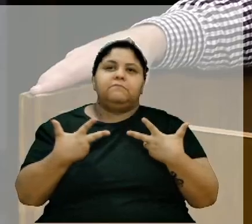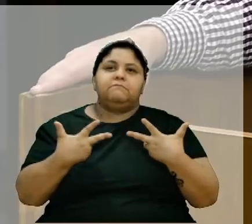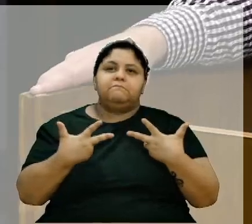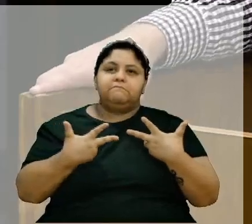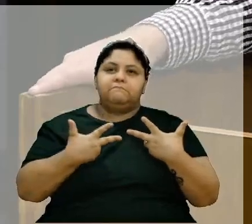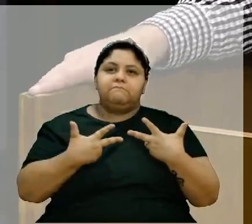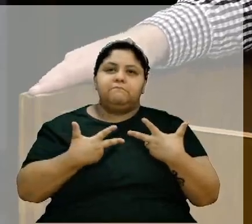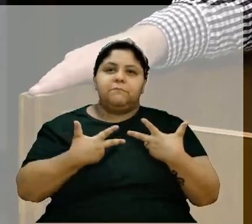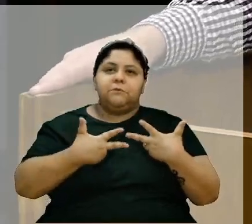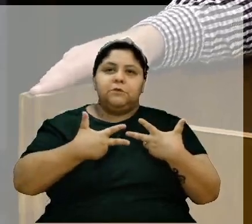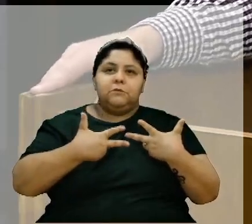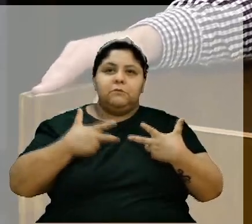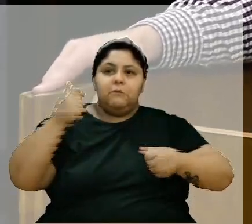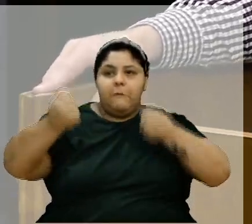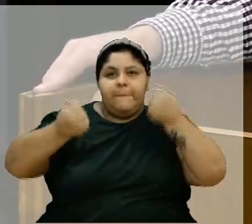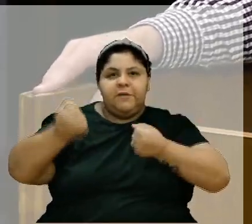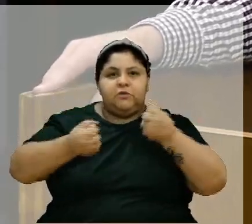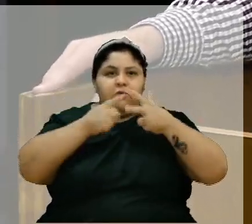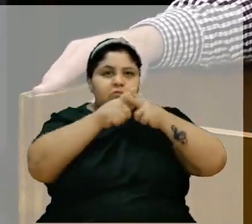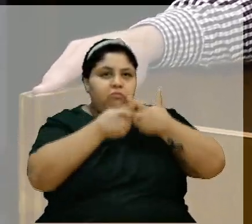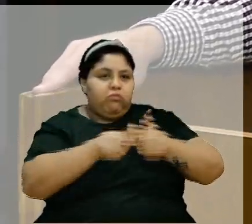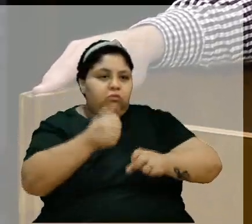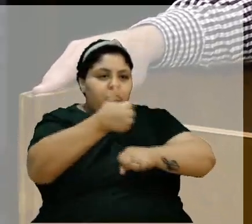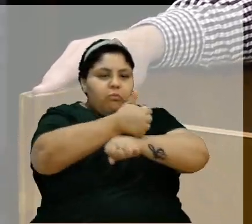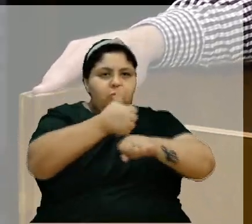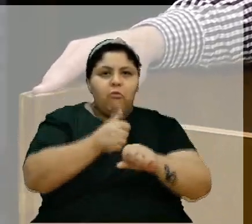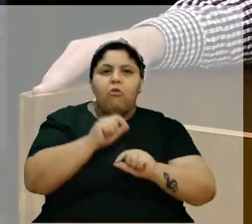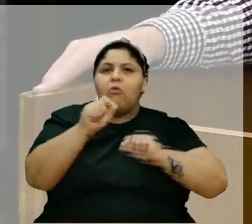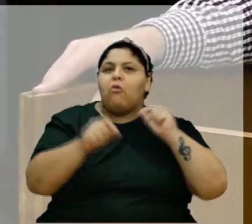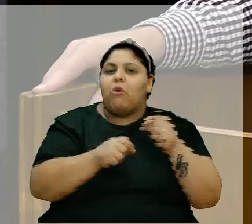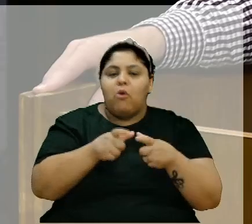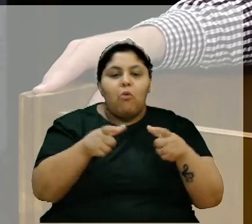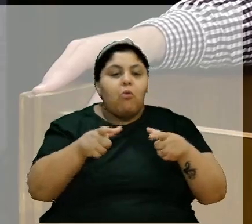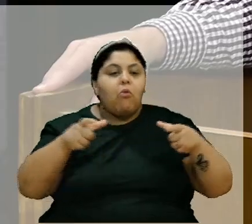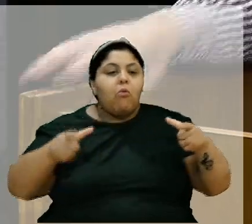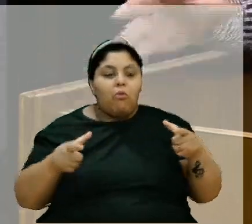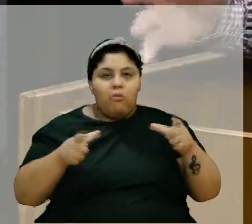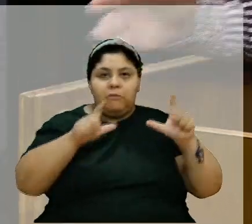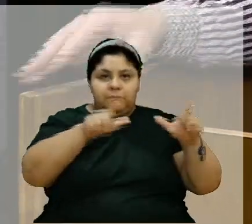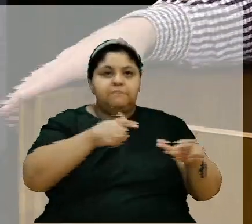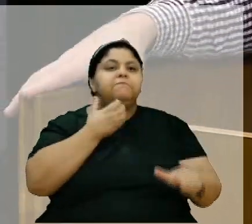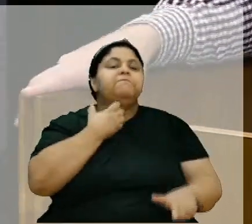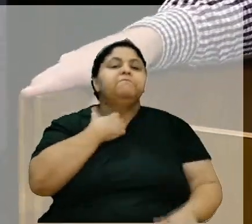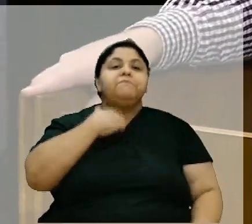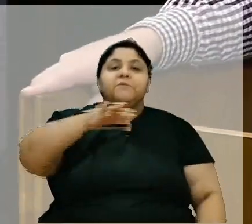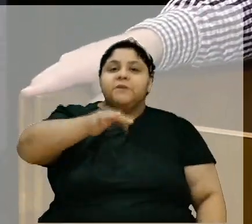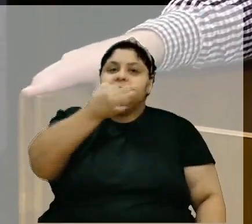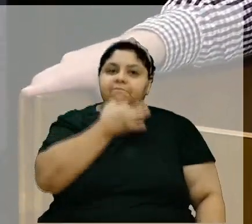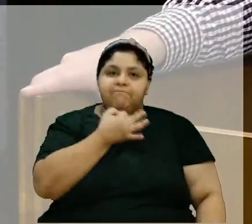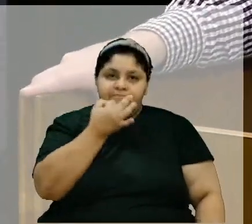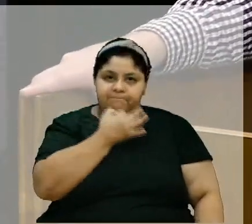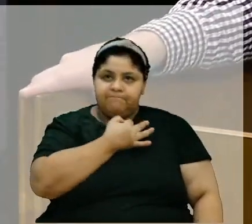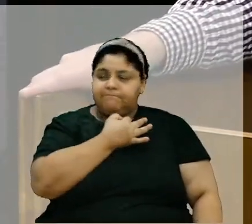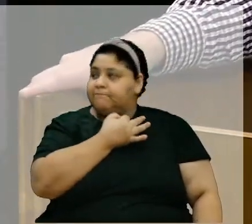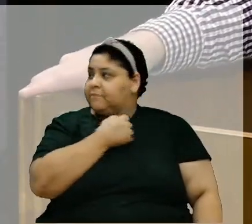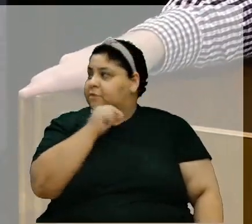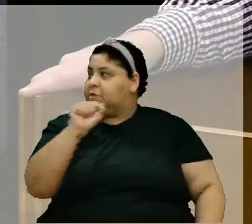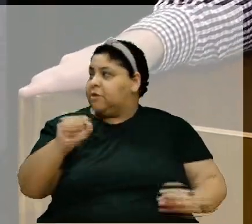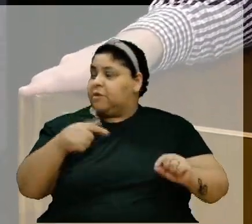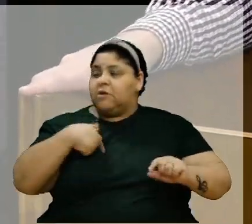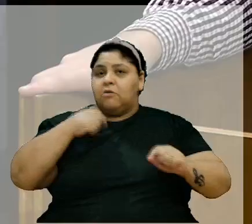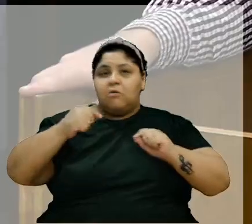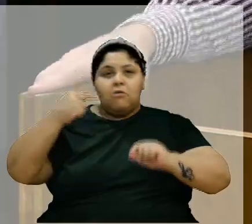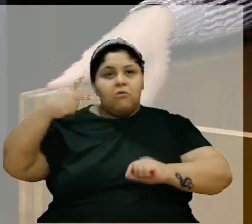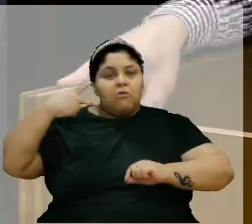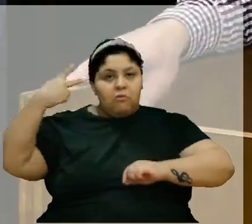provas, pilotos, mecânicos, o quanto é grande esse setor. E aqui em Caxias, eu como vereador